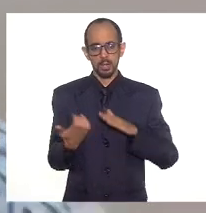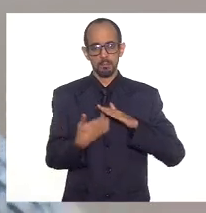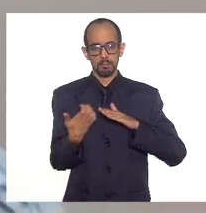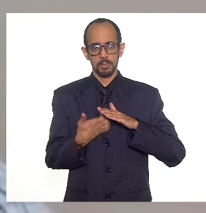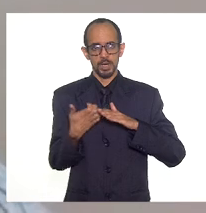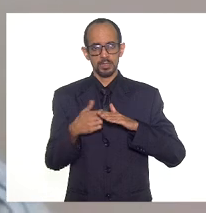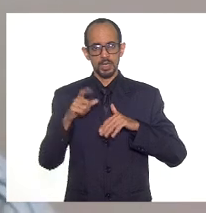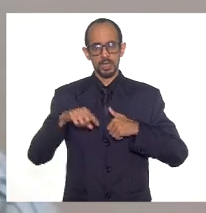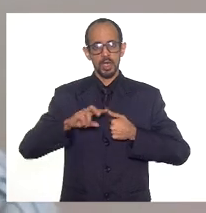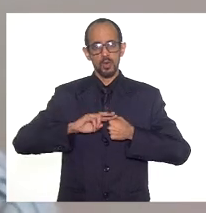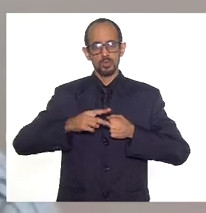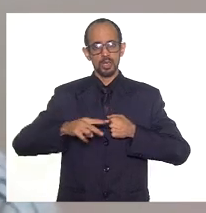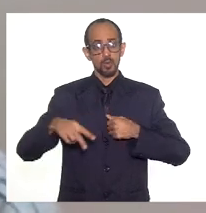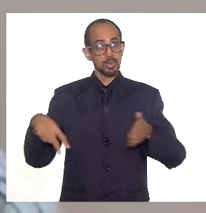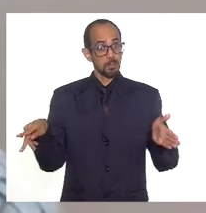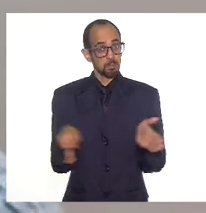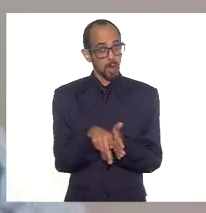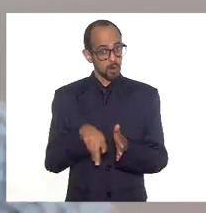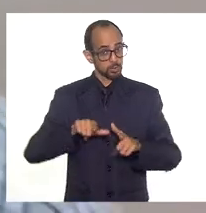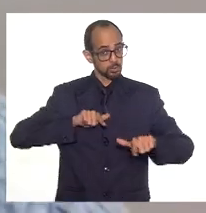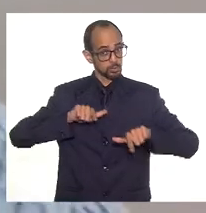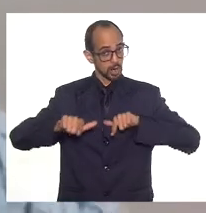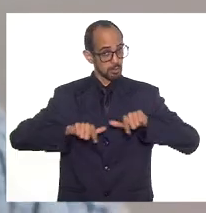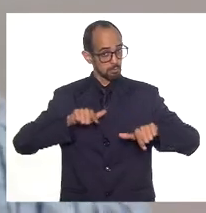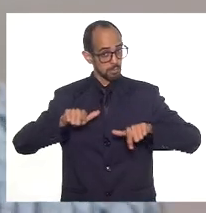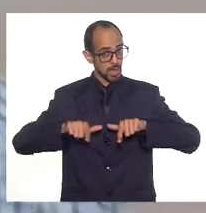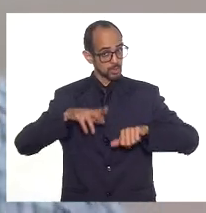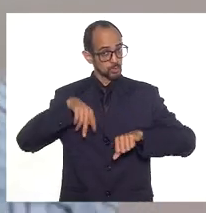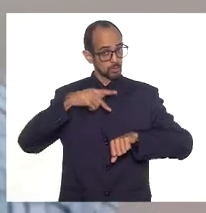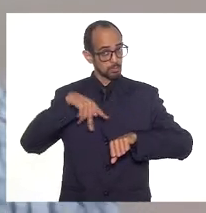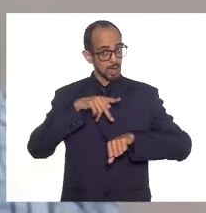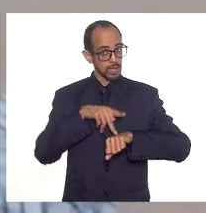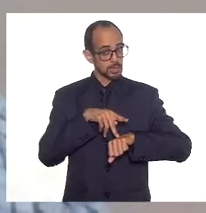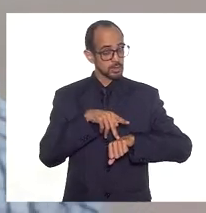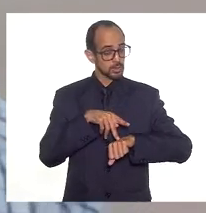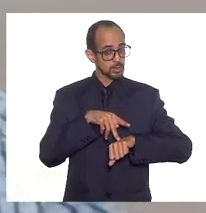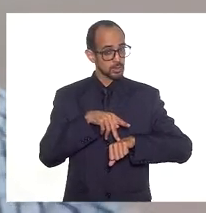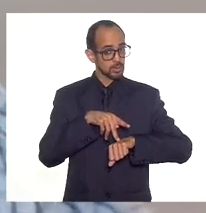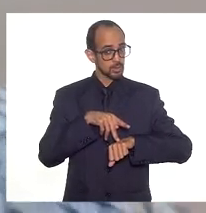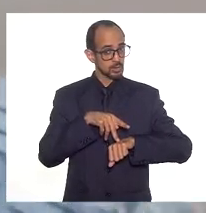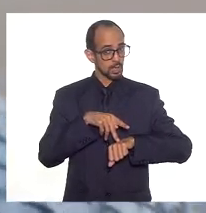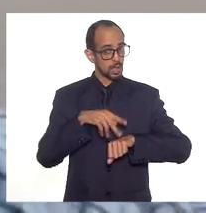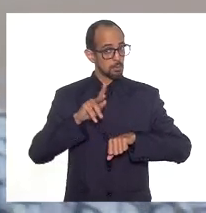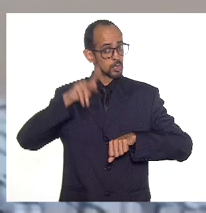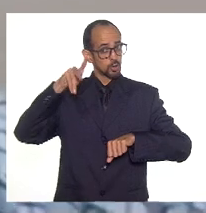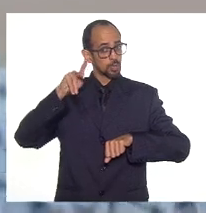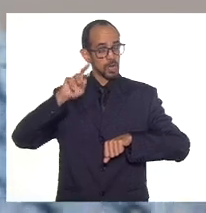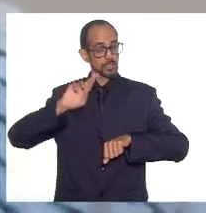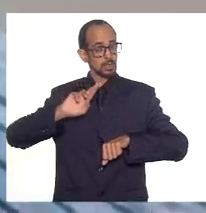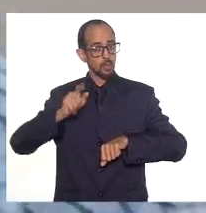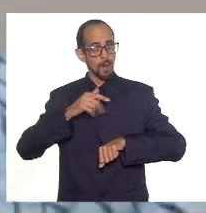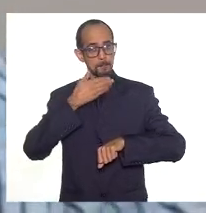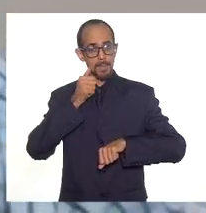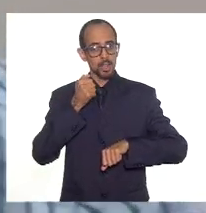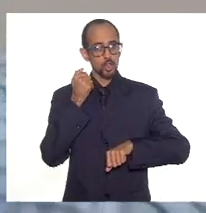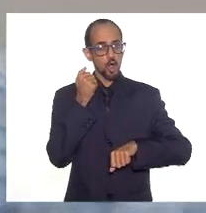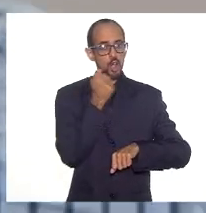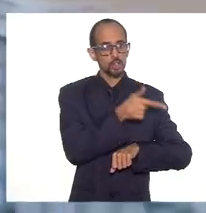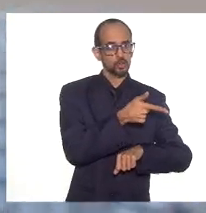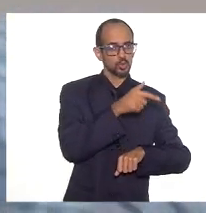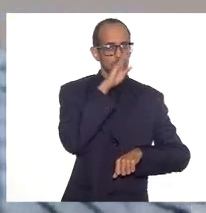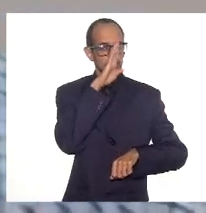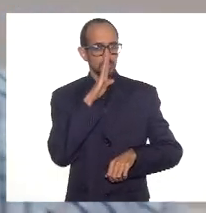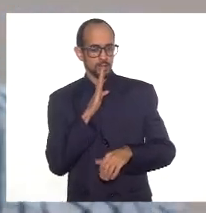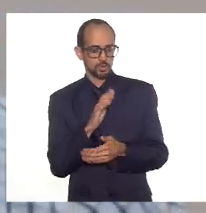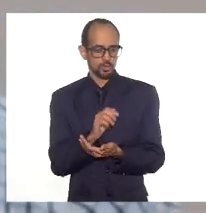desse país. Está certo? Ou seja, não é melhor do que ninguém a Petrobras, né? Vamos combinar isso, né? A Magda foi diretora-geral da ANP.